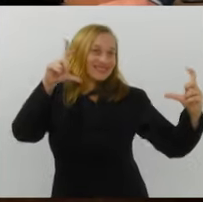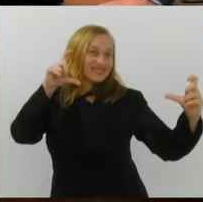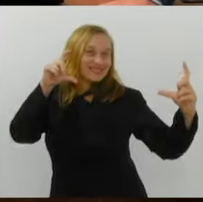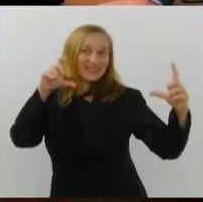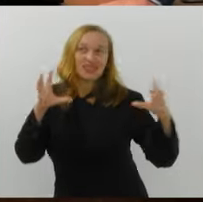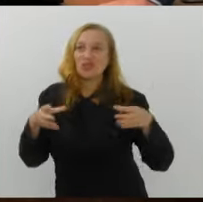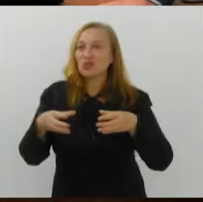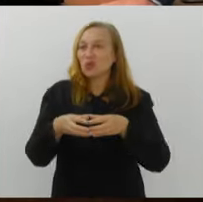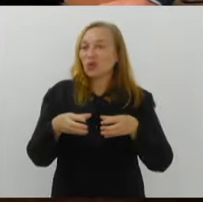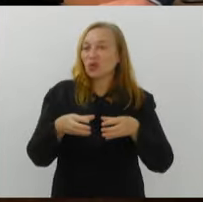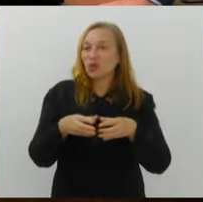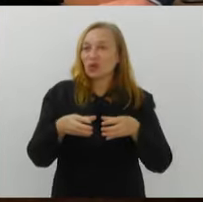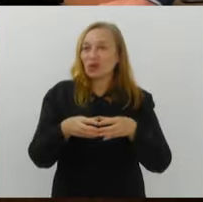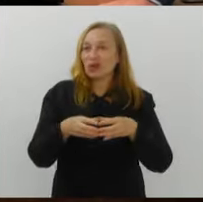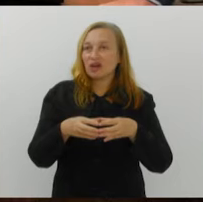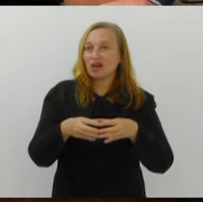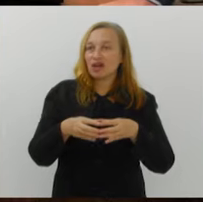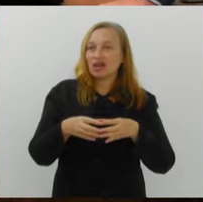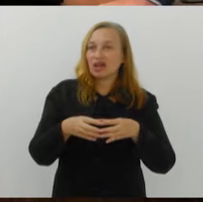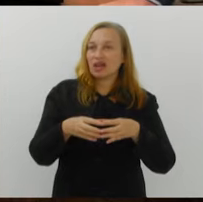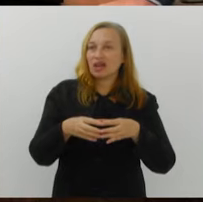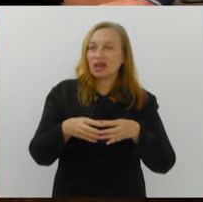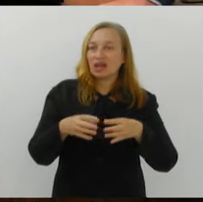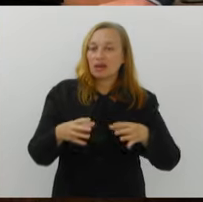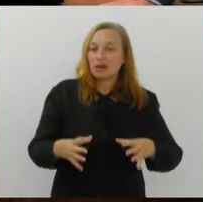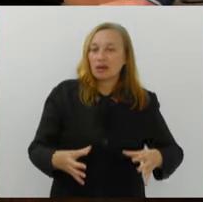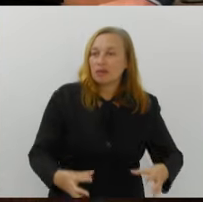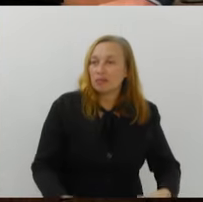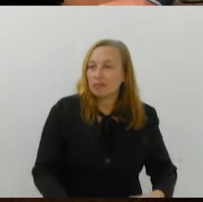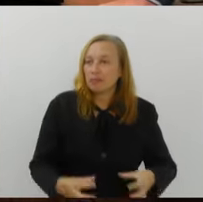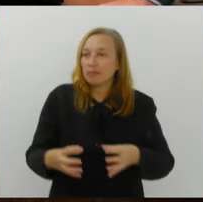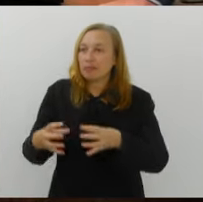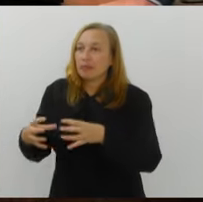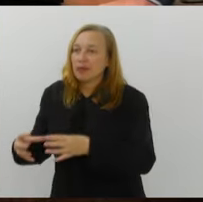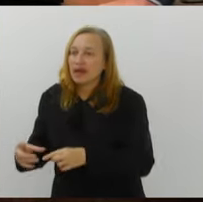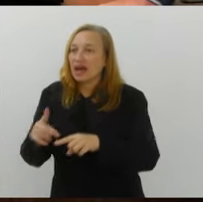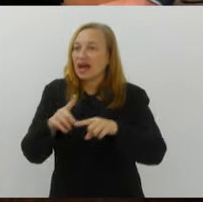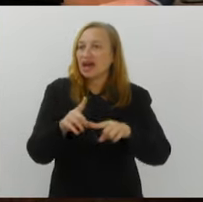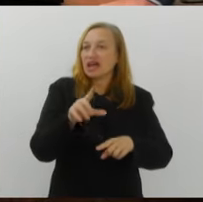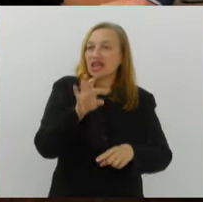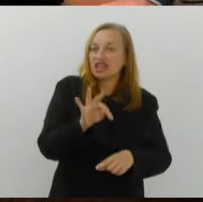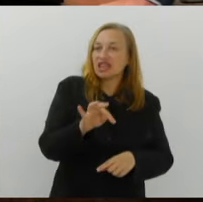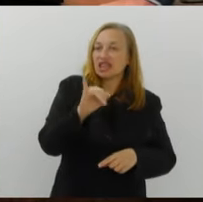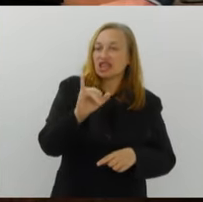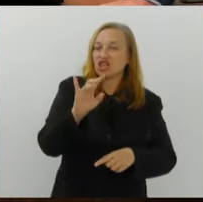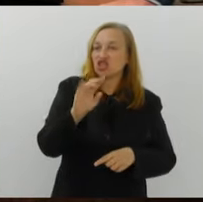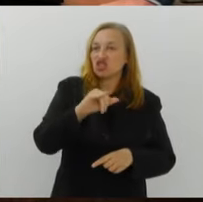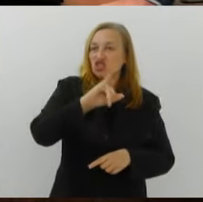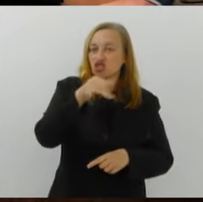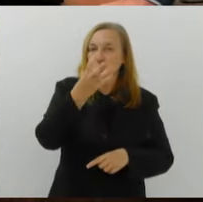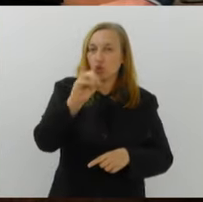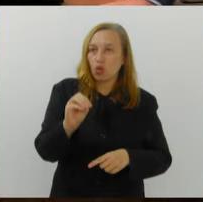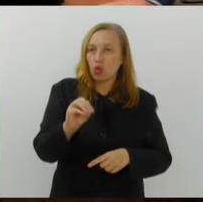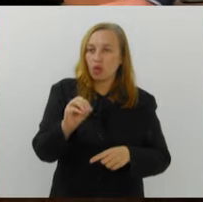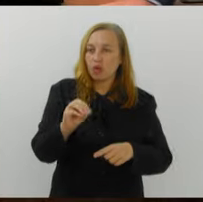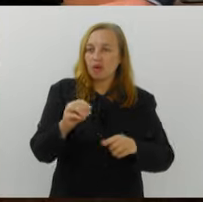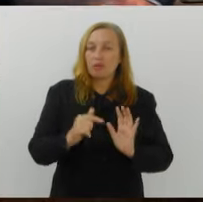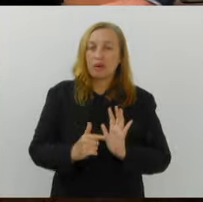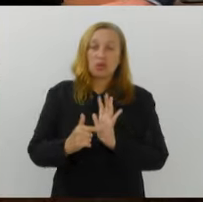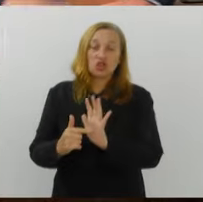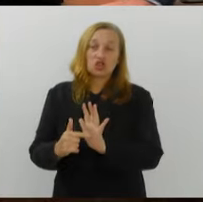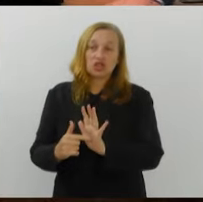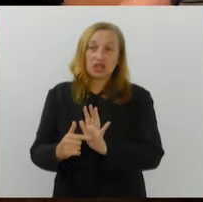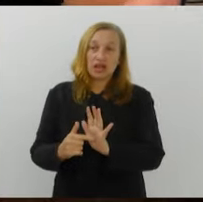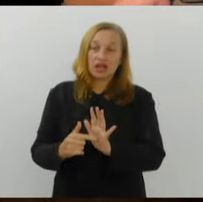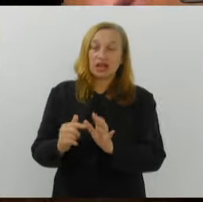equipe, levar videomaker, pegar tijolinho na mão, ou seja, fazer mídia em cima da tragédia alheia. É, foi